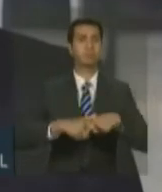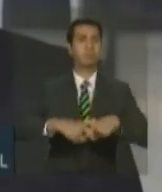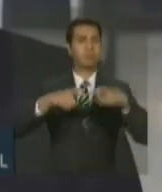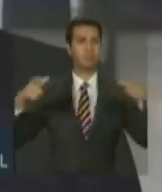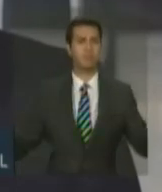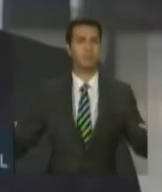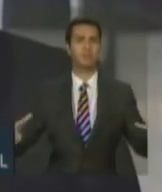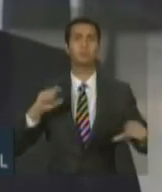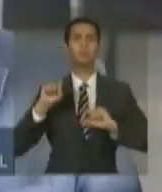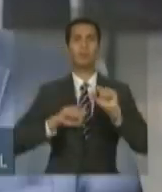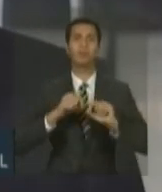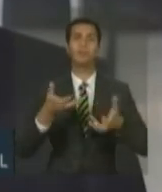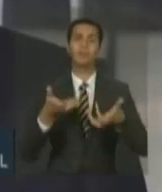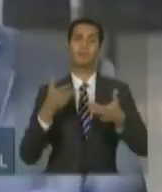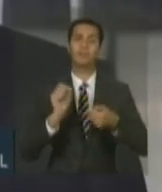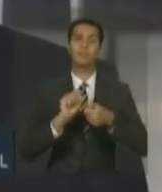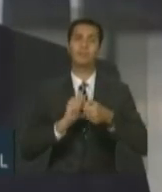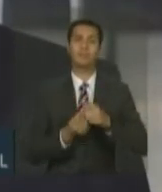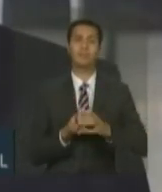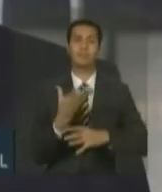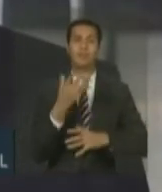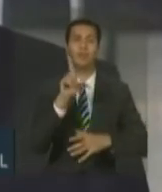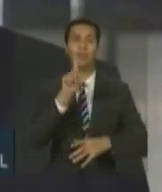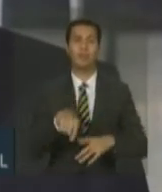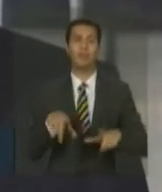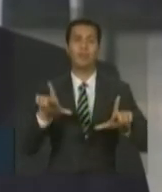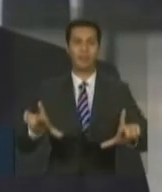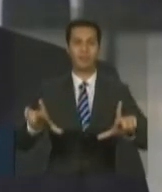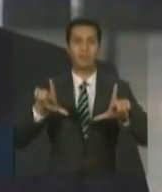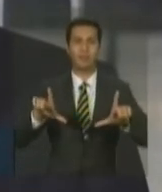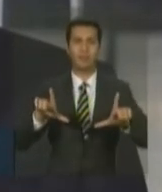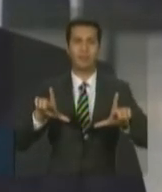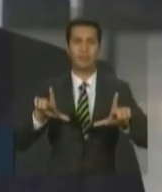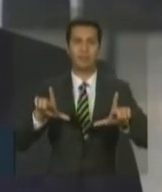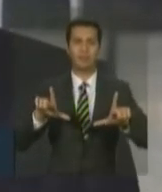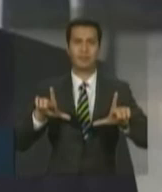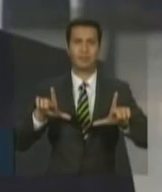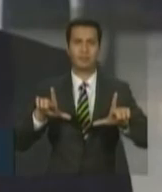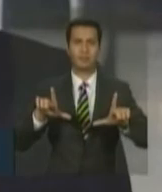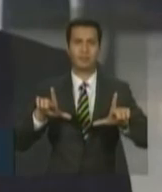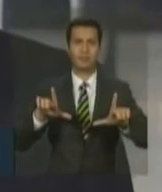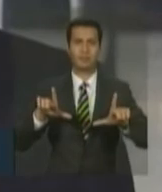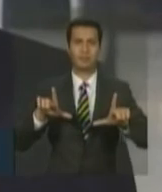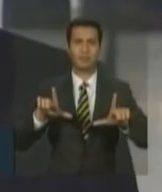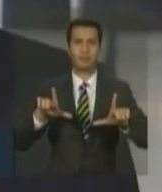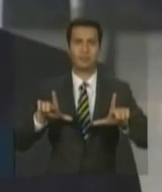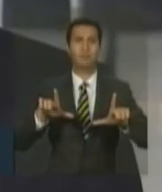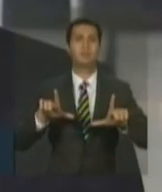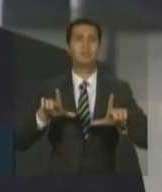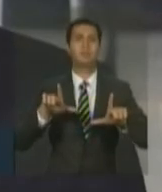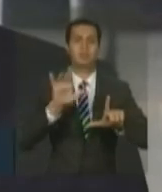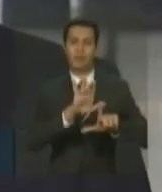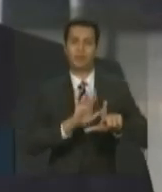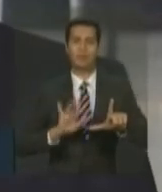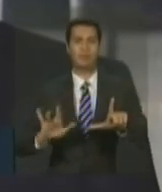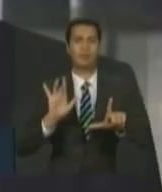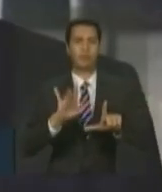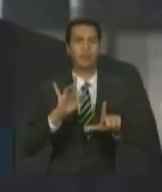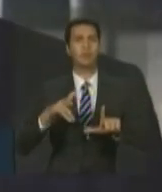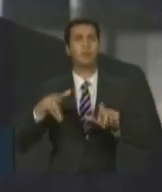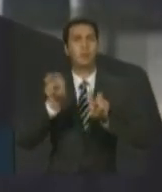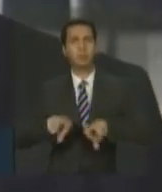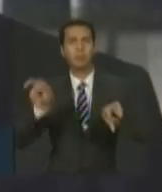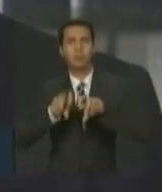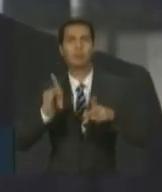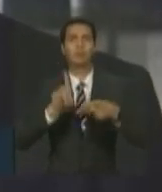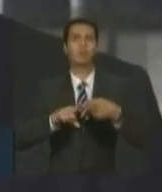que é produzir as telas dos smartphones, dos tablets, dos